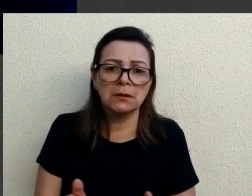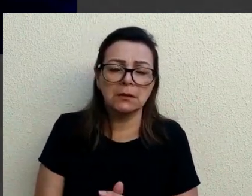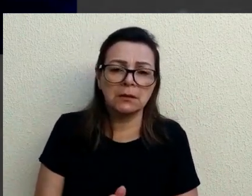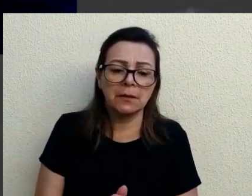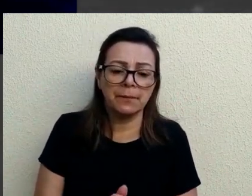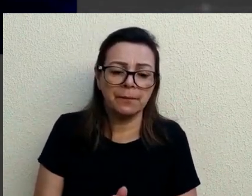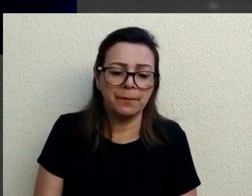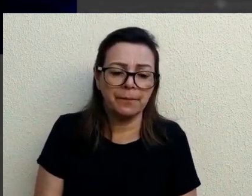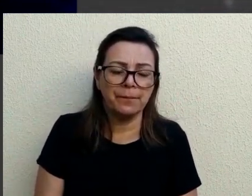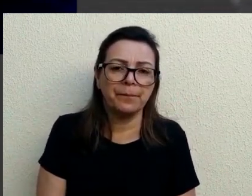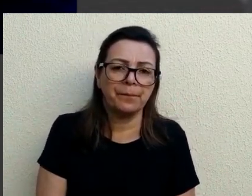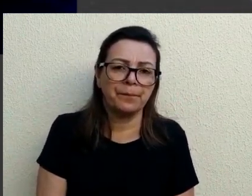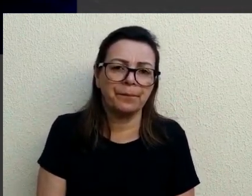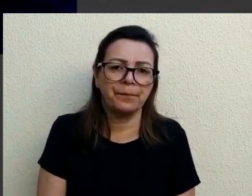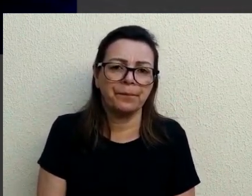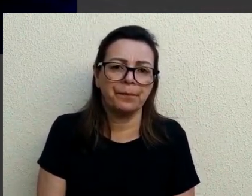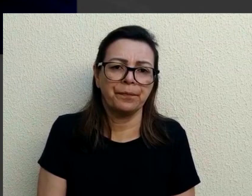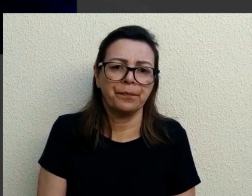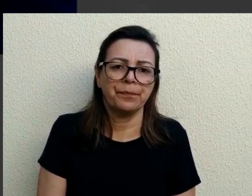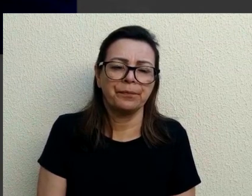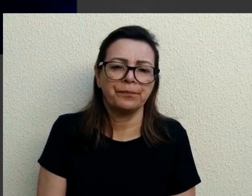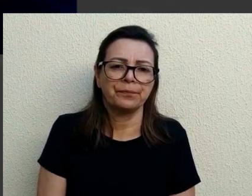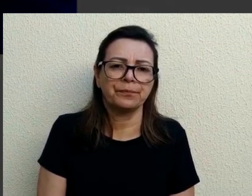só um instante. Isso aqui eu acho que vai ter que cortar.